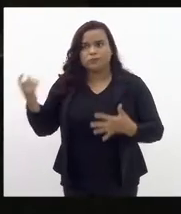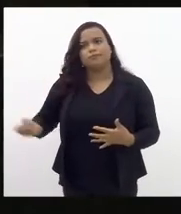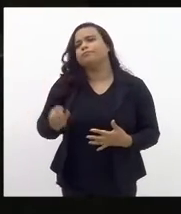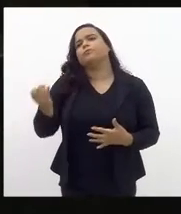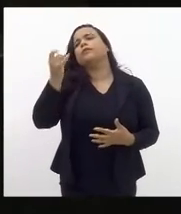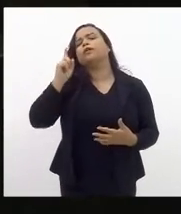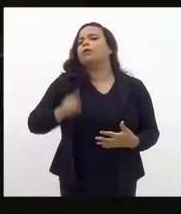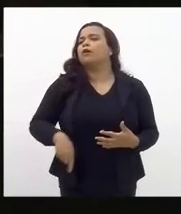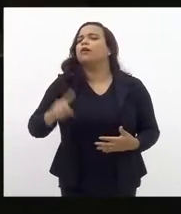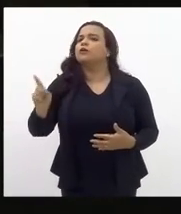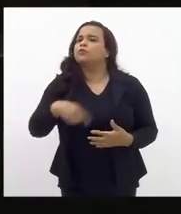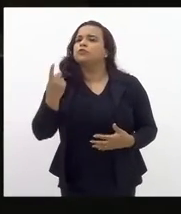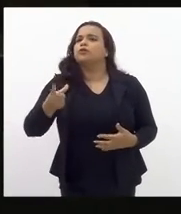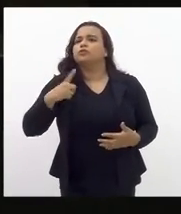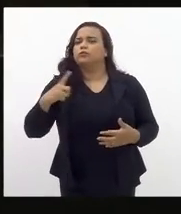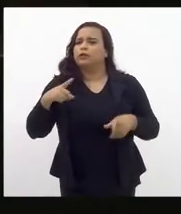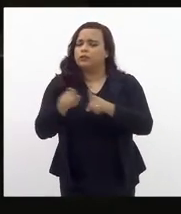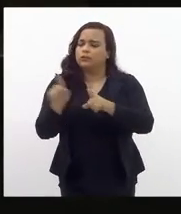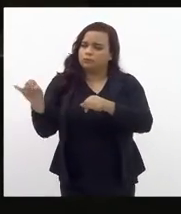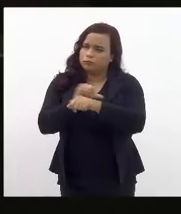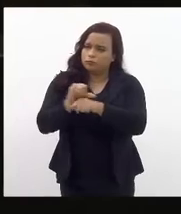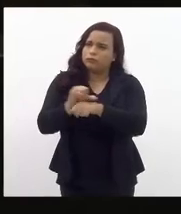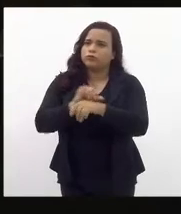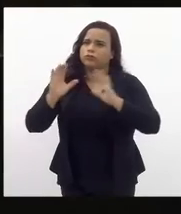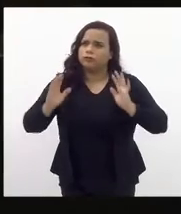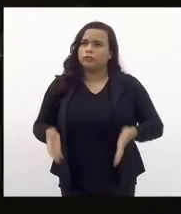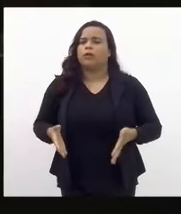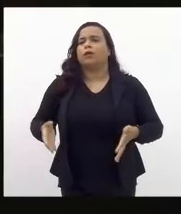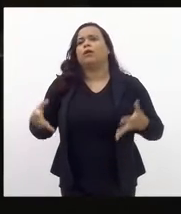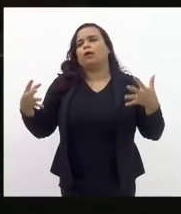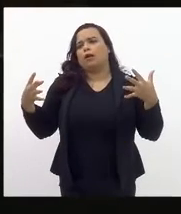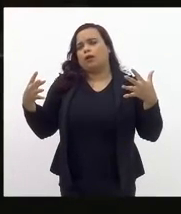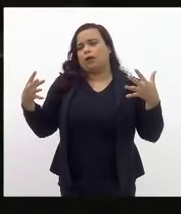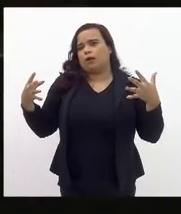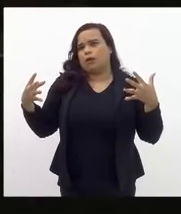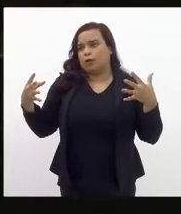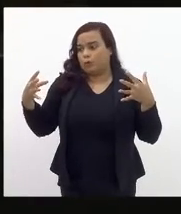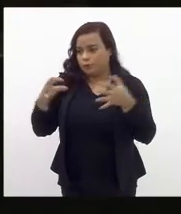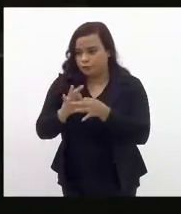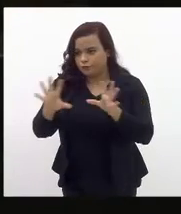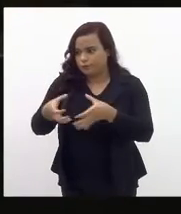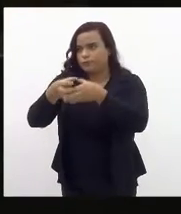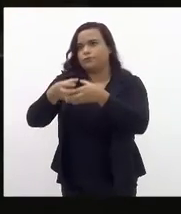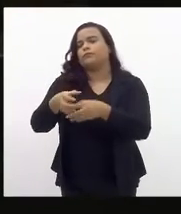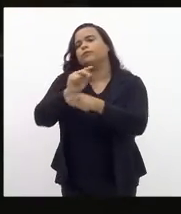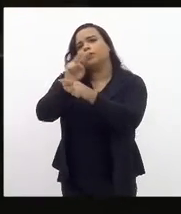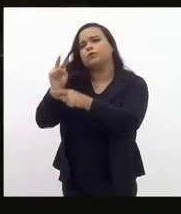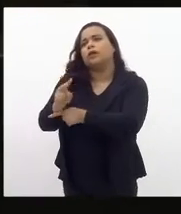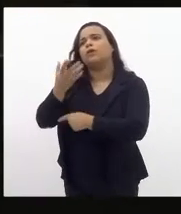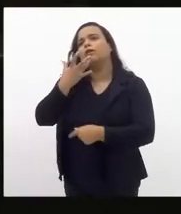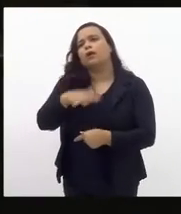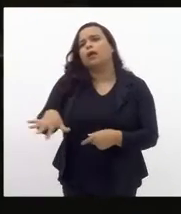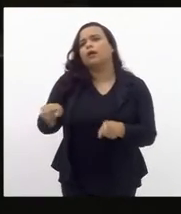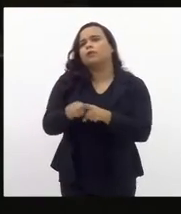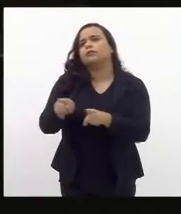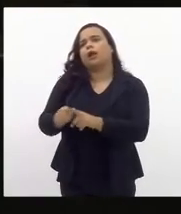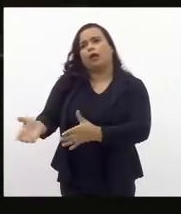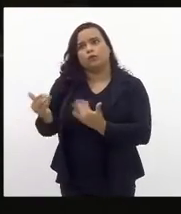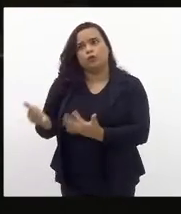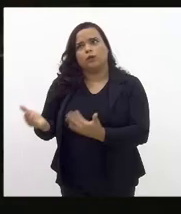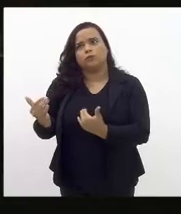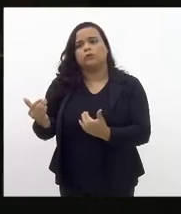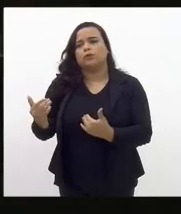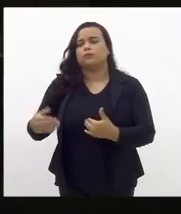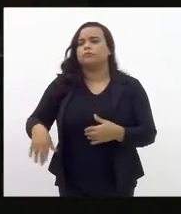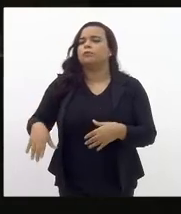Nós também temos articulado uma rede de proteção de crianças e adolescentes, não só em